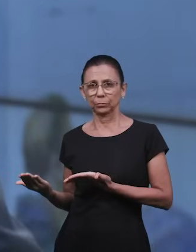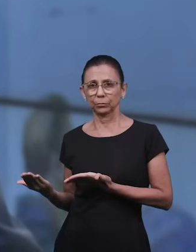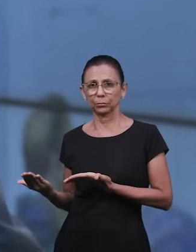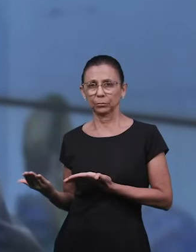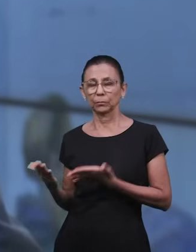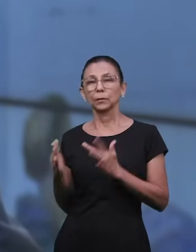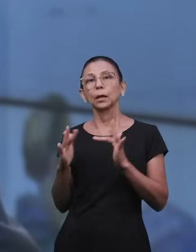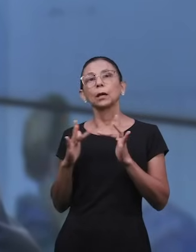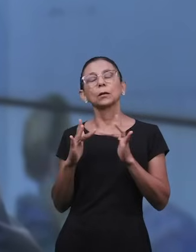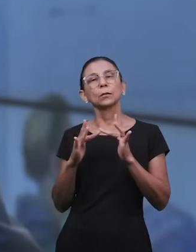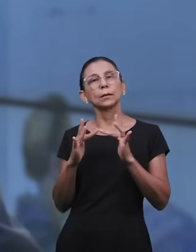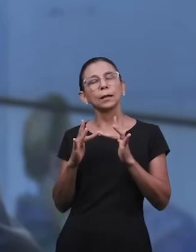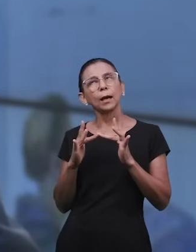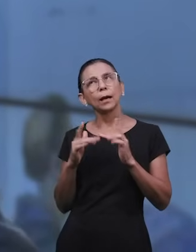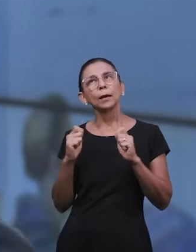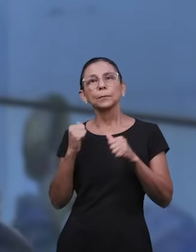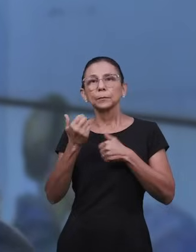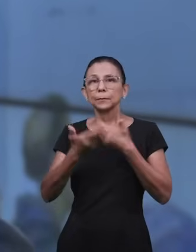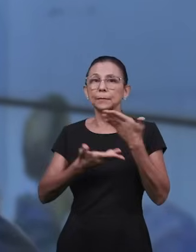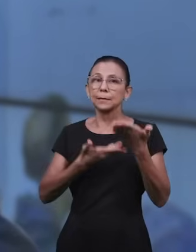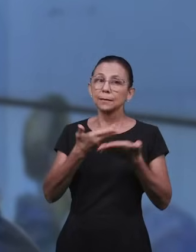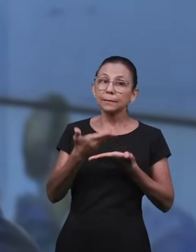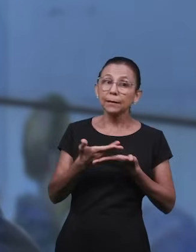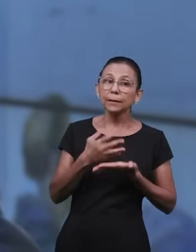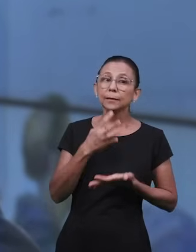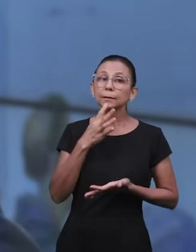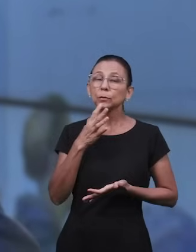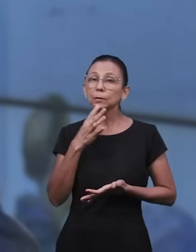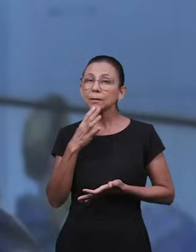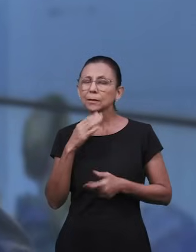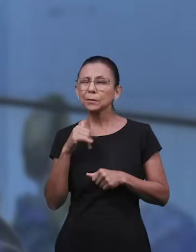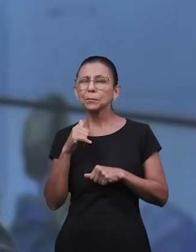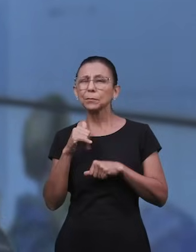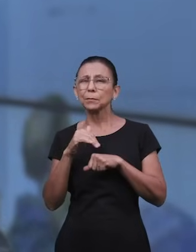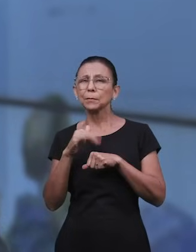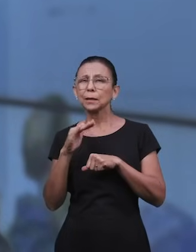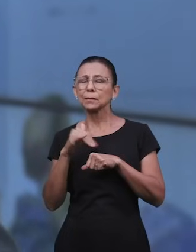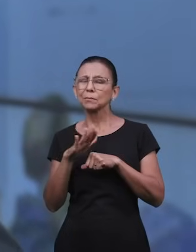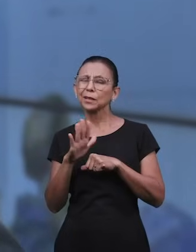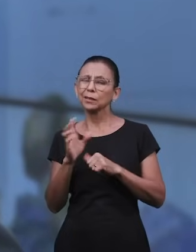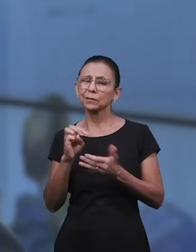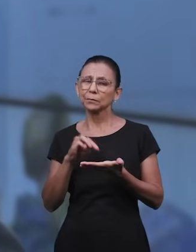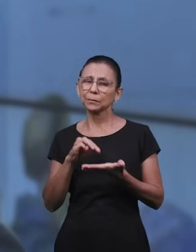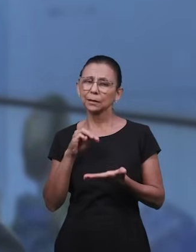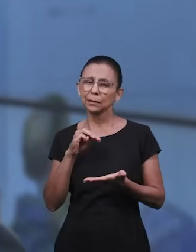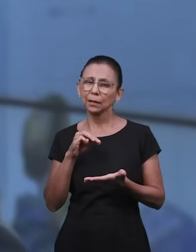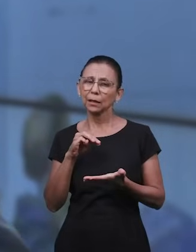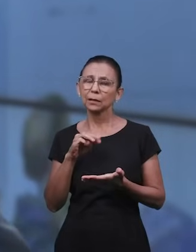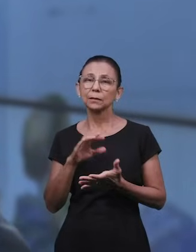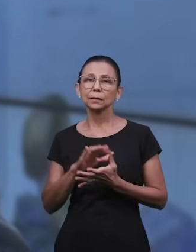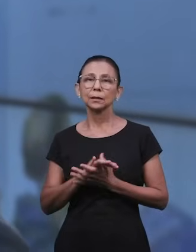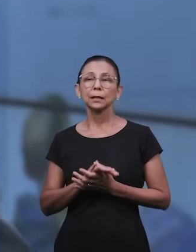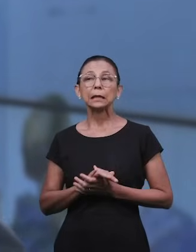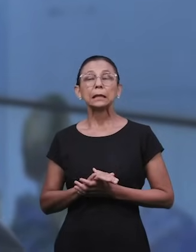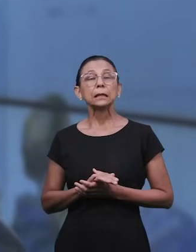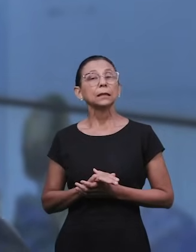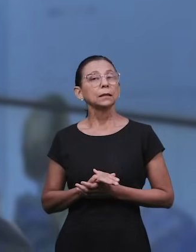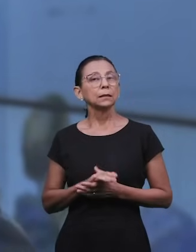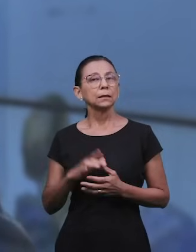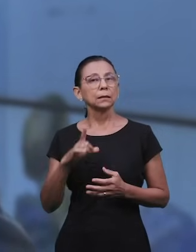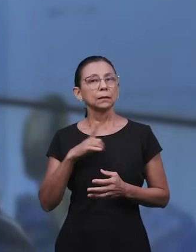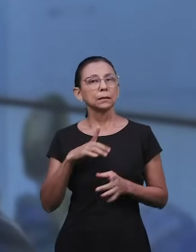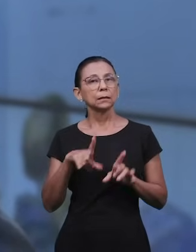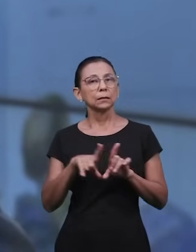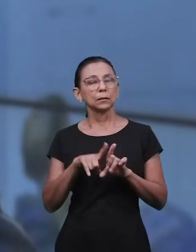0800. Você pode fazer contato, você precisa de uma assistência, você quer conhecer mais a respeito da nossa igreja. Além do